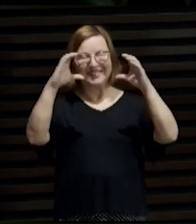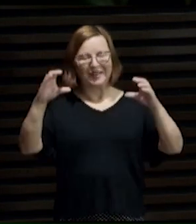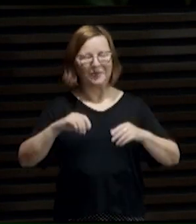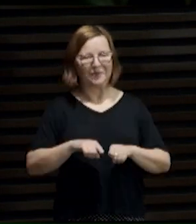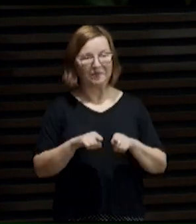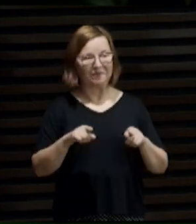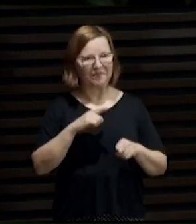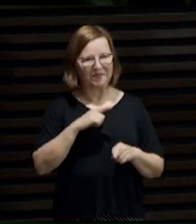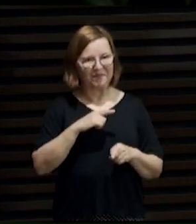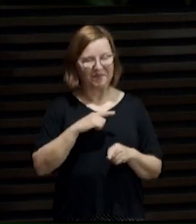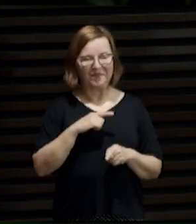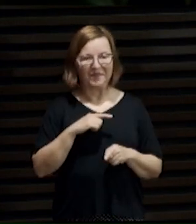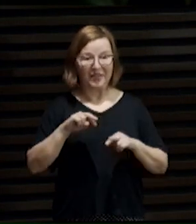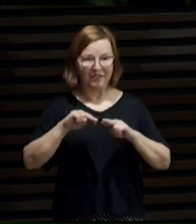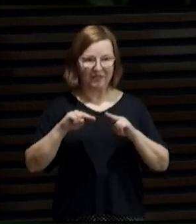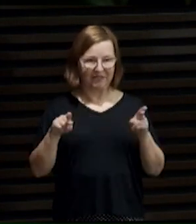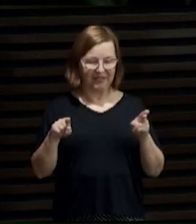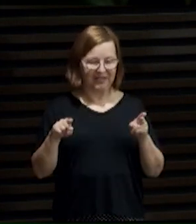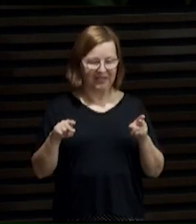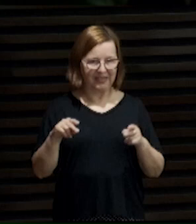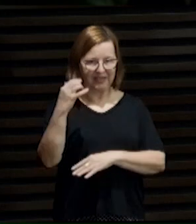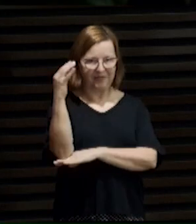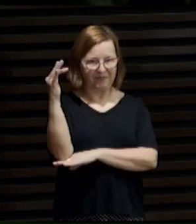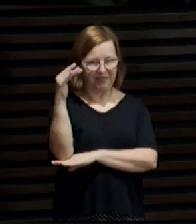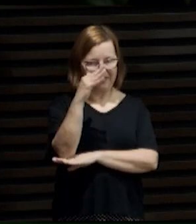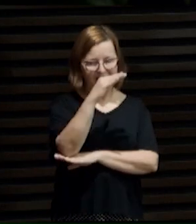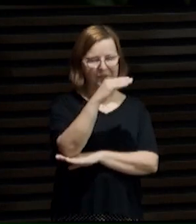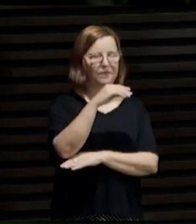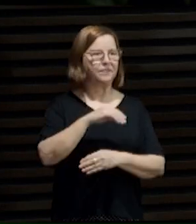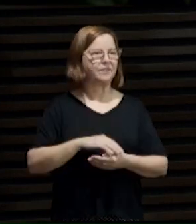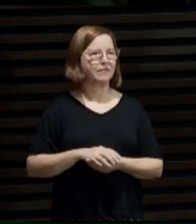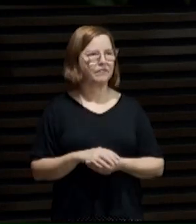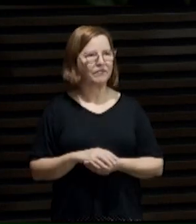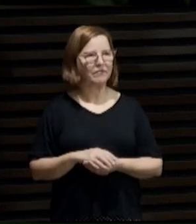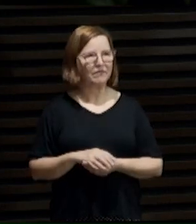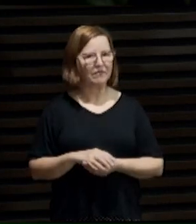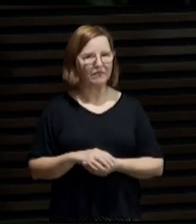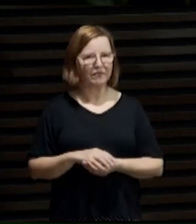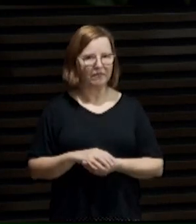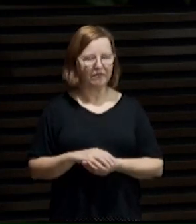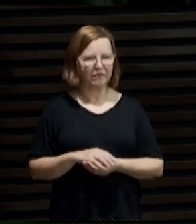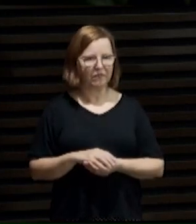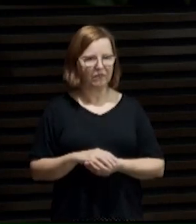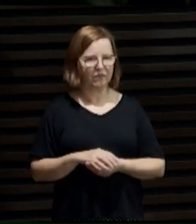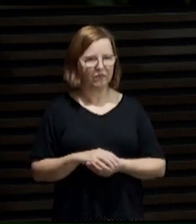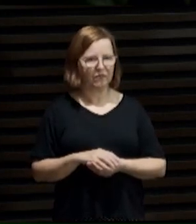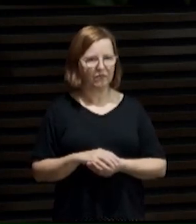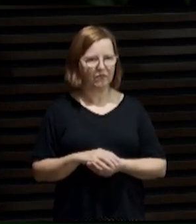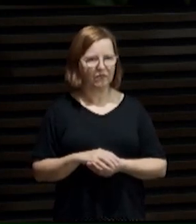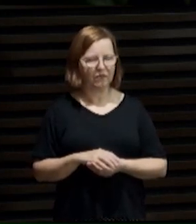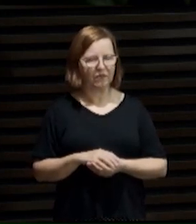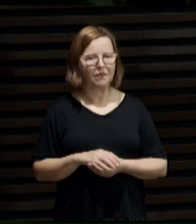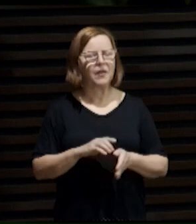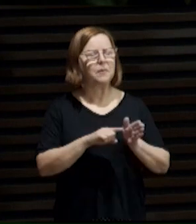outra característica da videira, seguindo aqui no texto de Matthew Henry. Ele diz, onde está Sara, tua